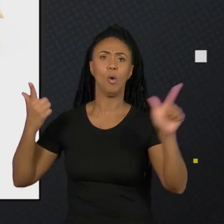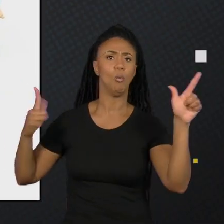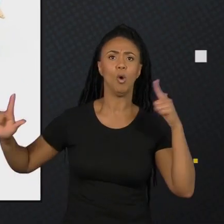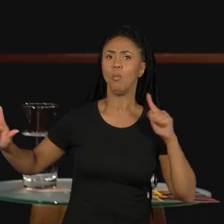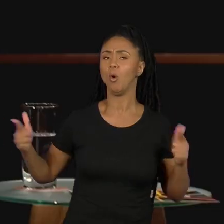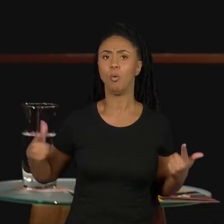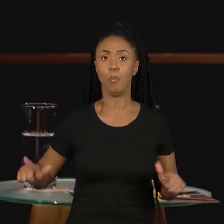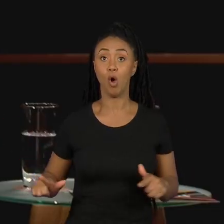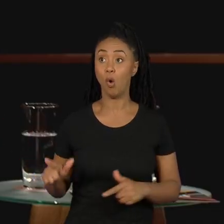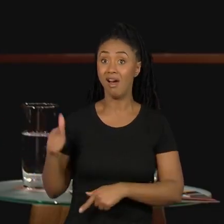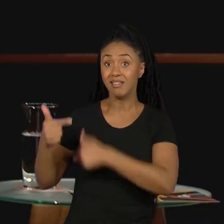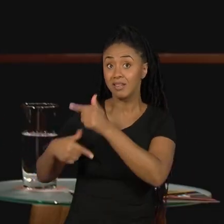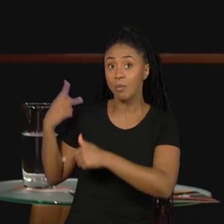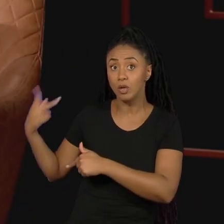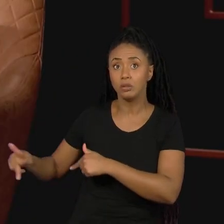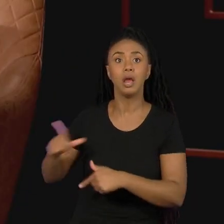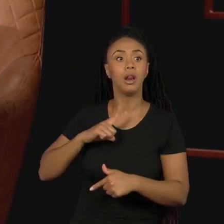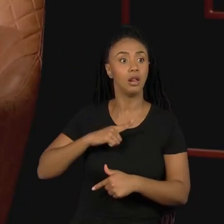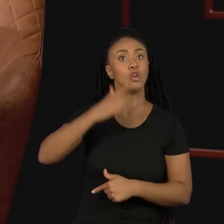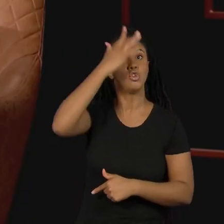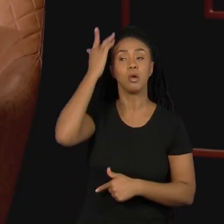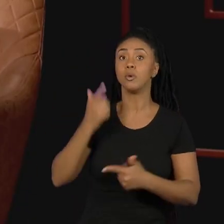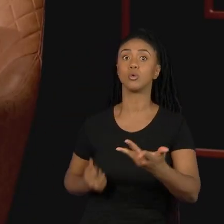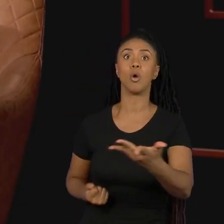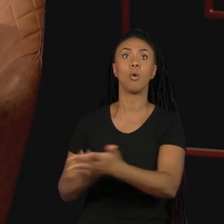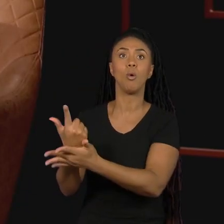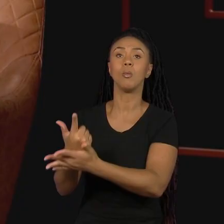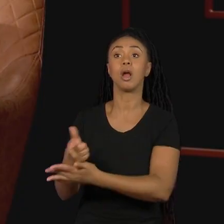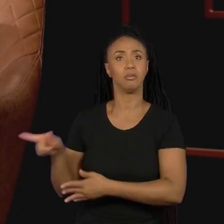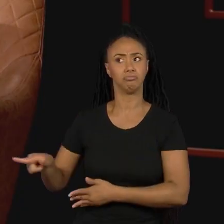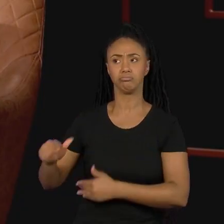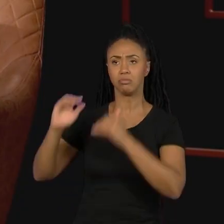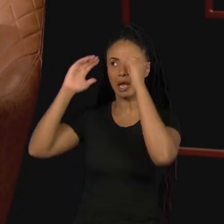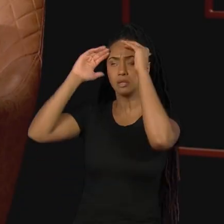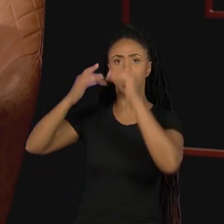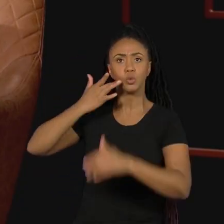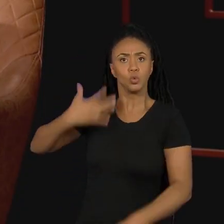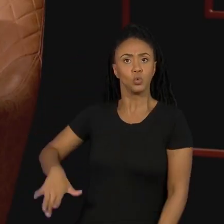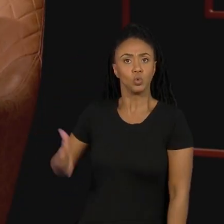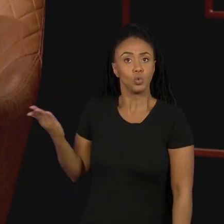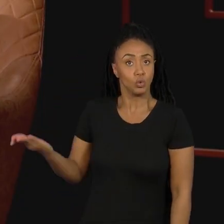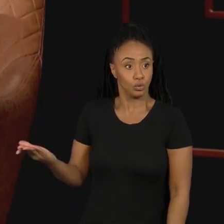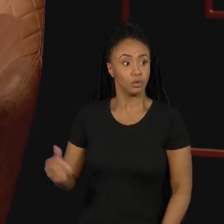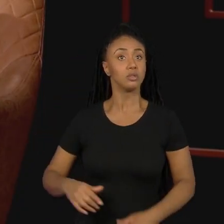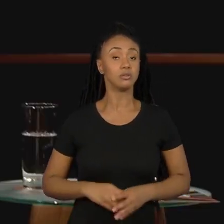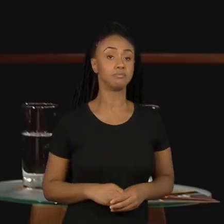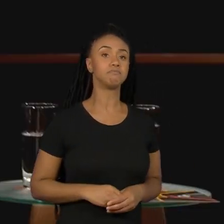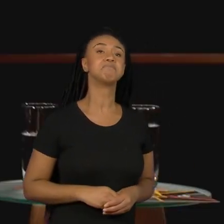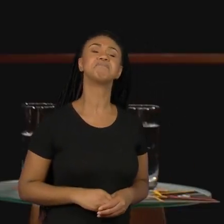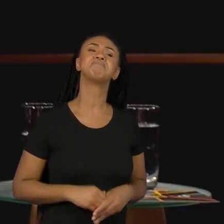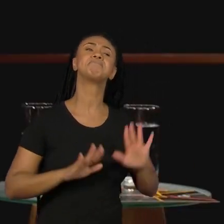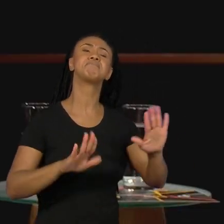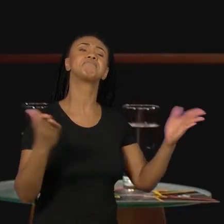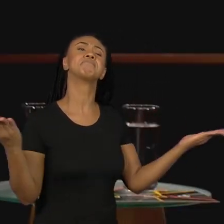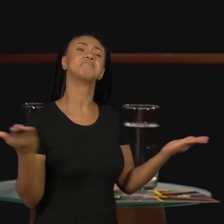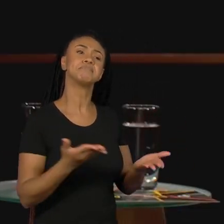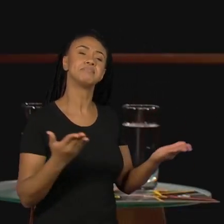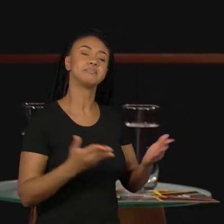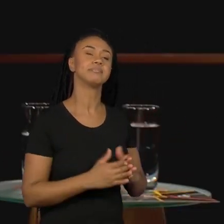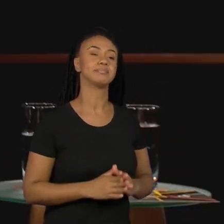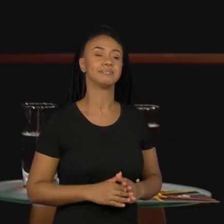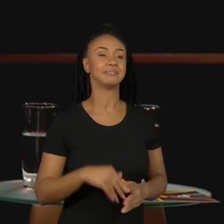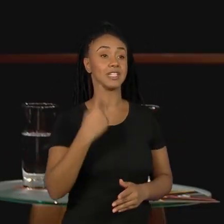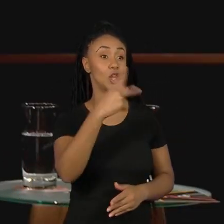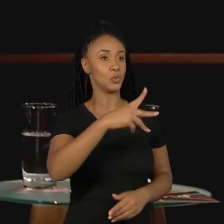tapa por grande pessoa. É respeitado, como deve ter sido. Agora, Petkov, deixando de lado a